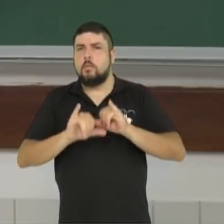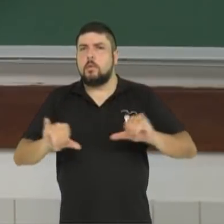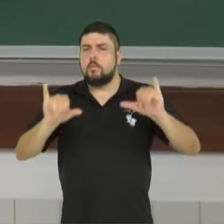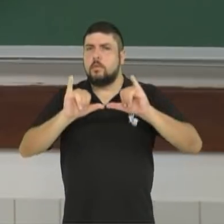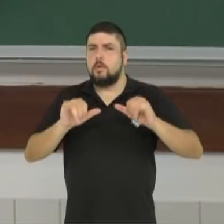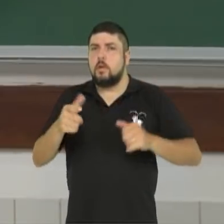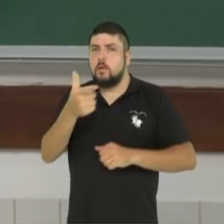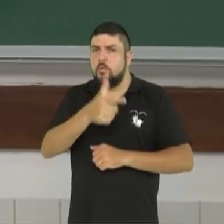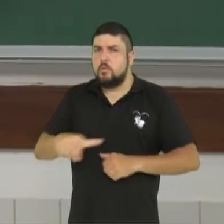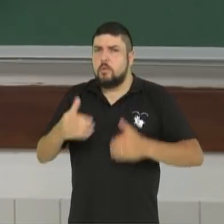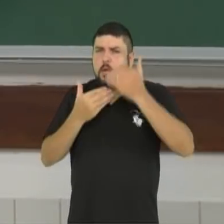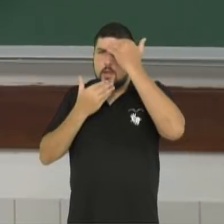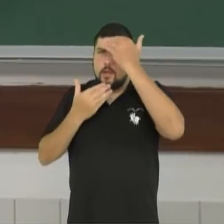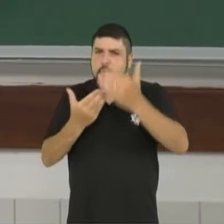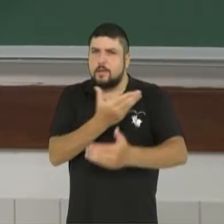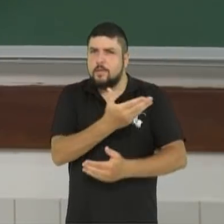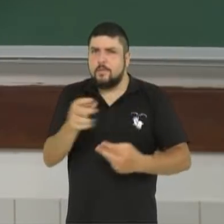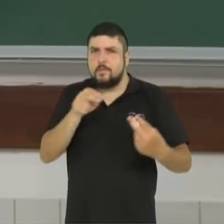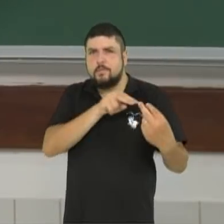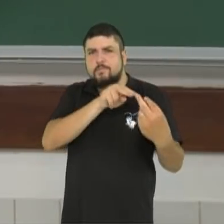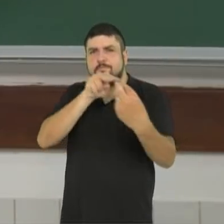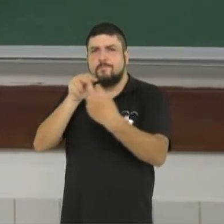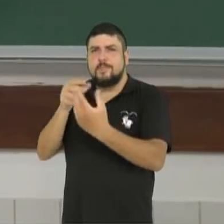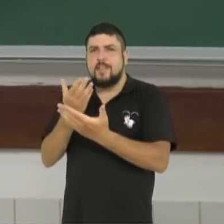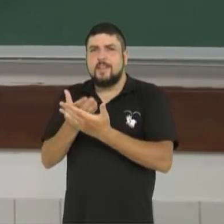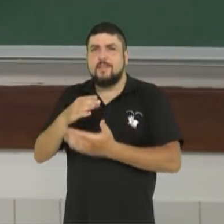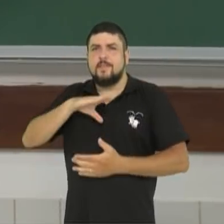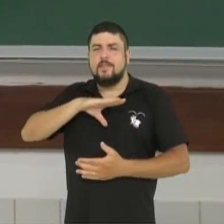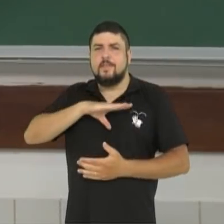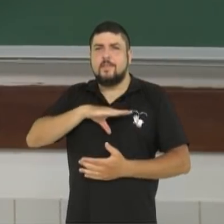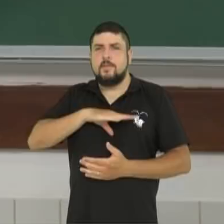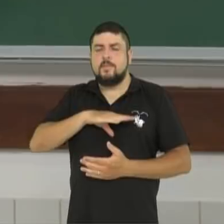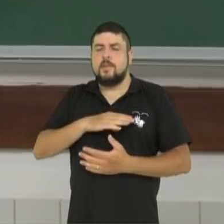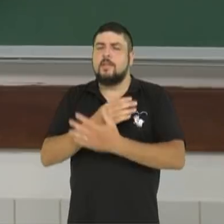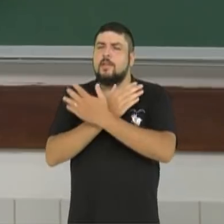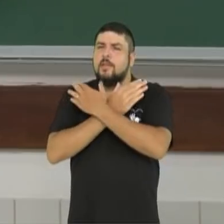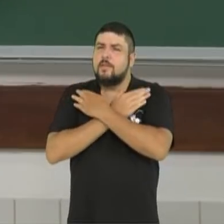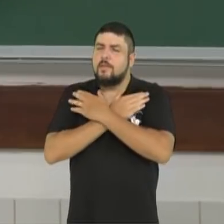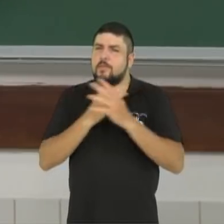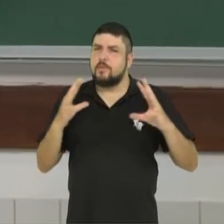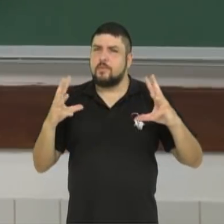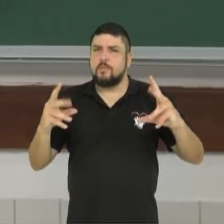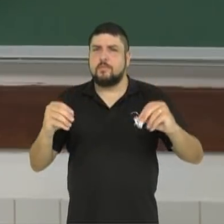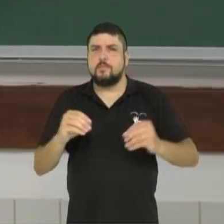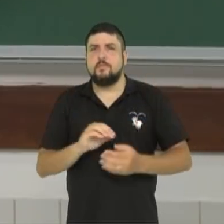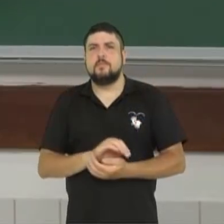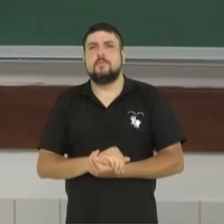vez aí a participação de todos vocês nas aulas de língua portuguesa e um abraço virtual.